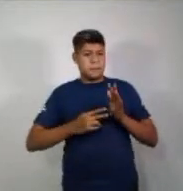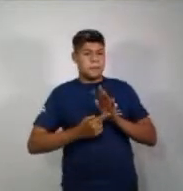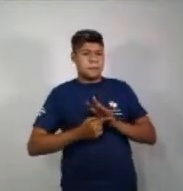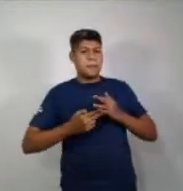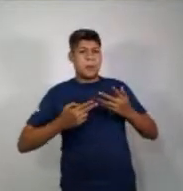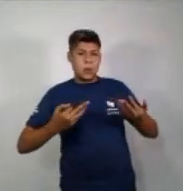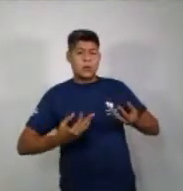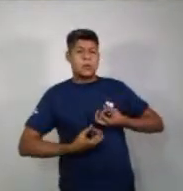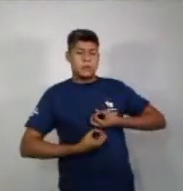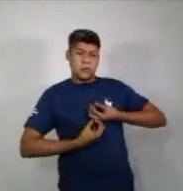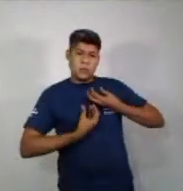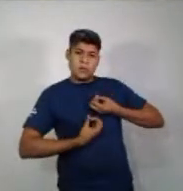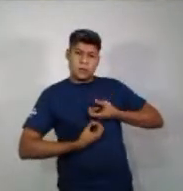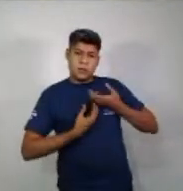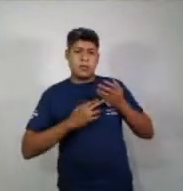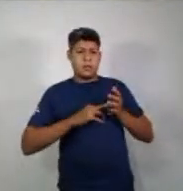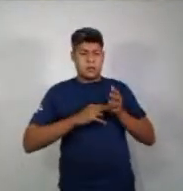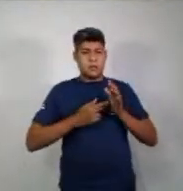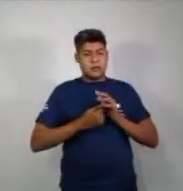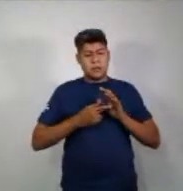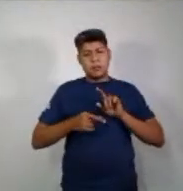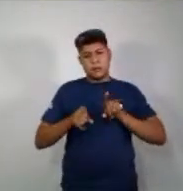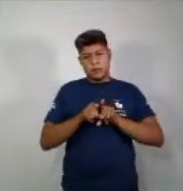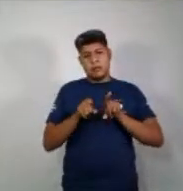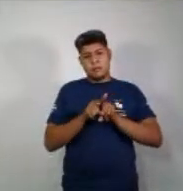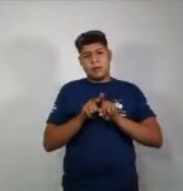de poesia, e traduziu muita coisa também